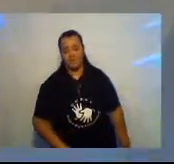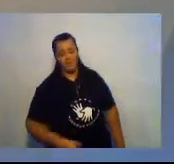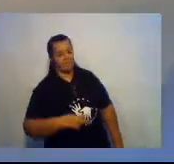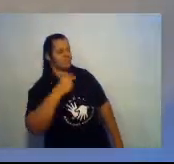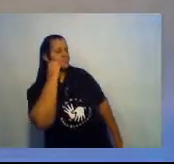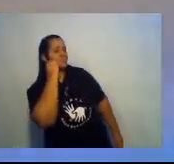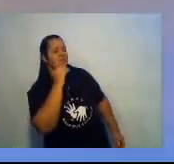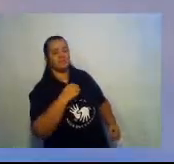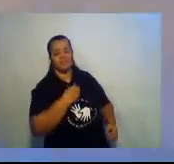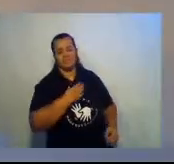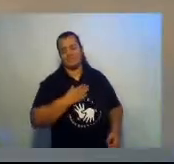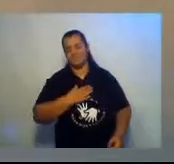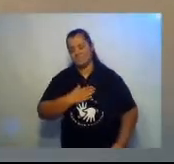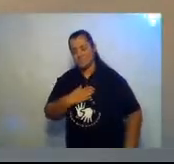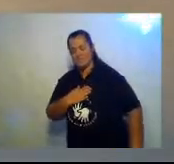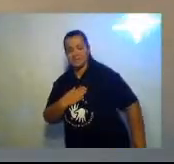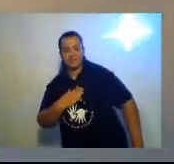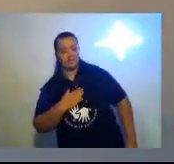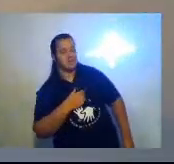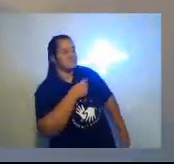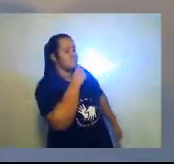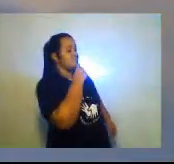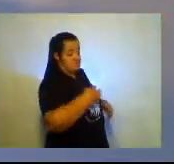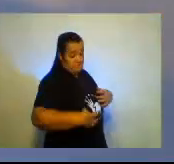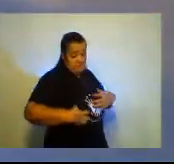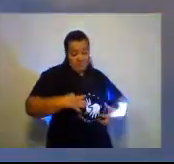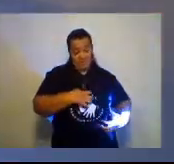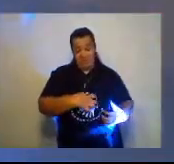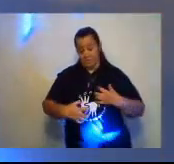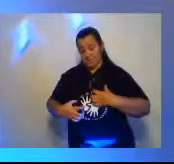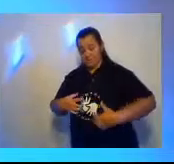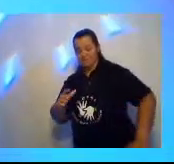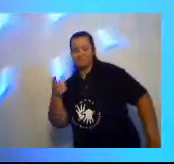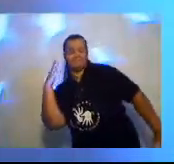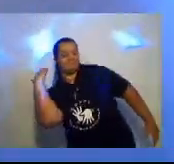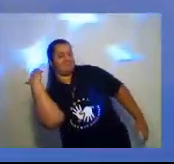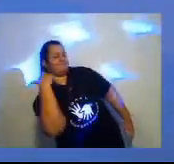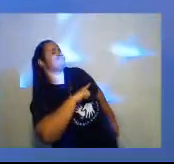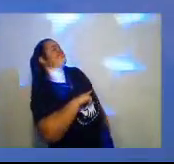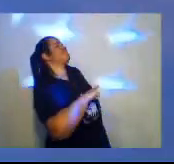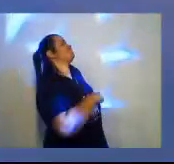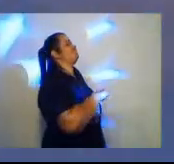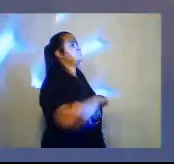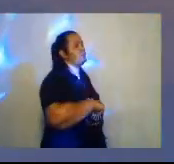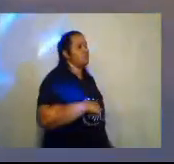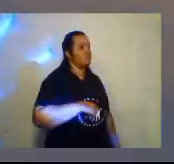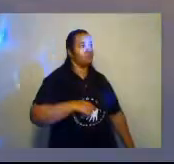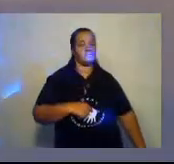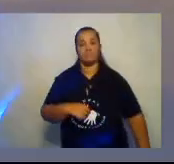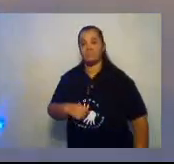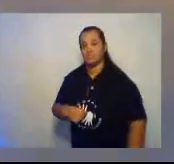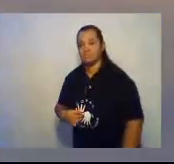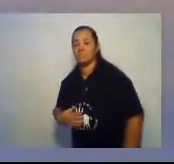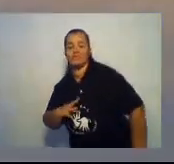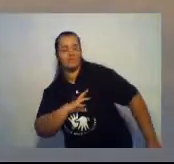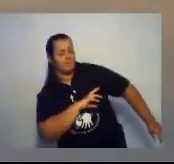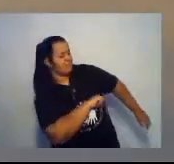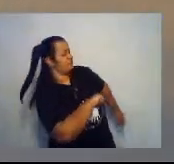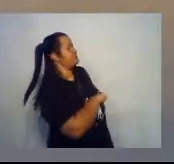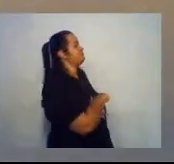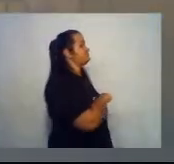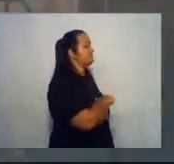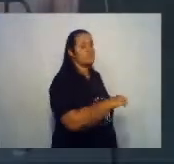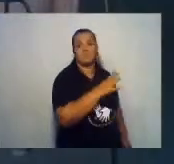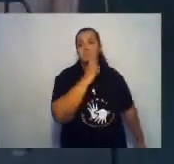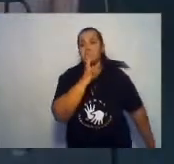Tá viciando outra boca como fez com a minha. Esse frio na barriga já me pertenceu. Ele só tá te amando